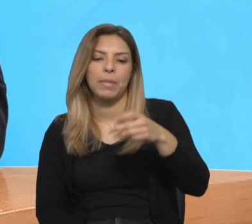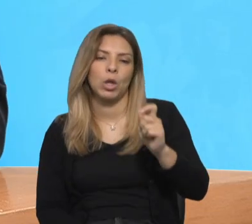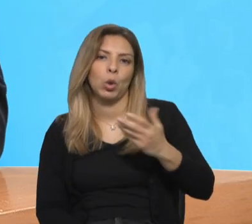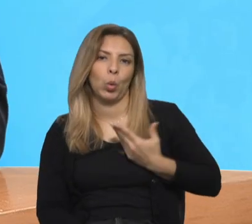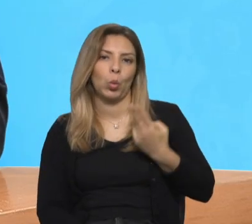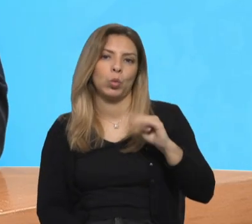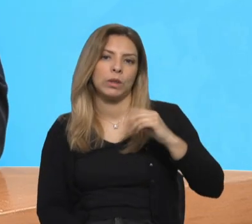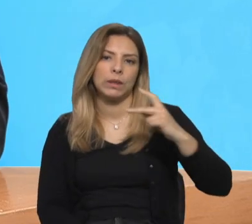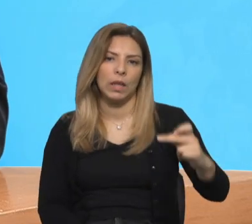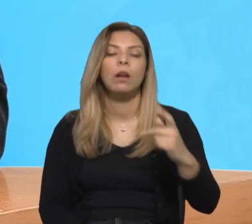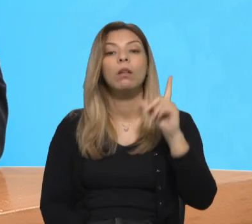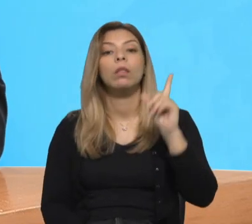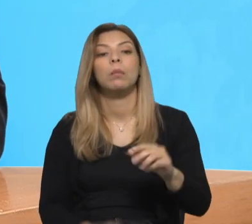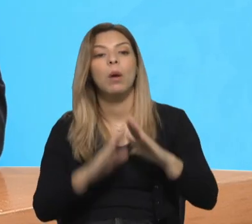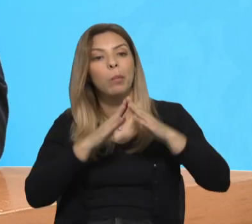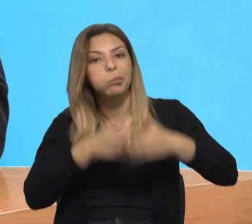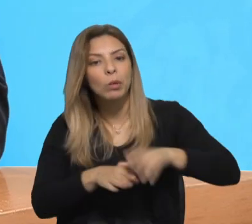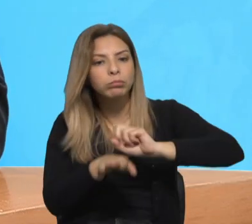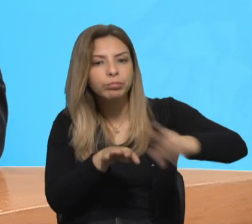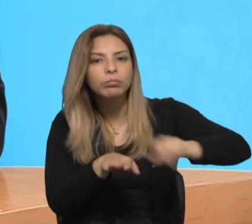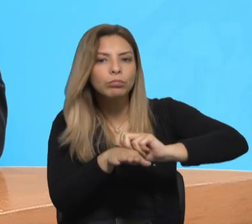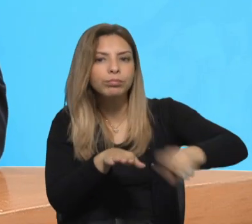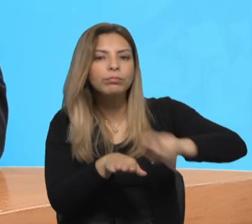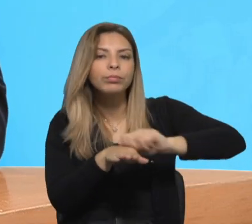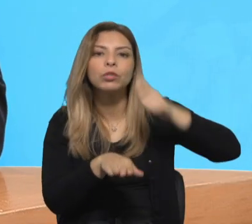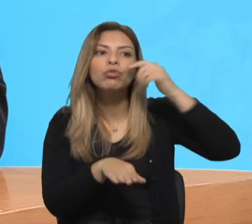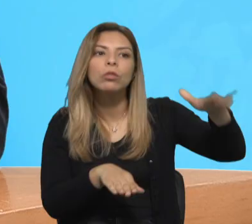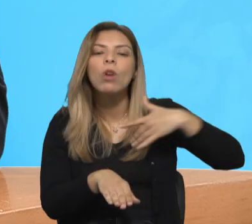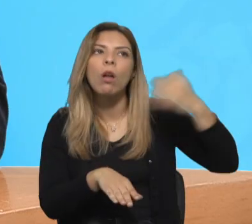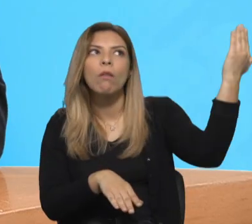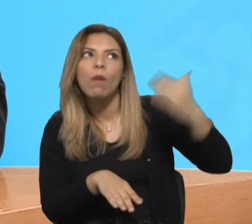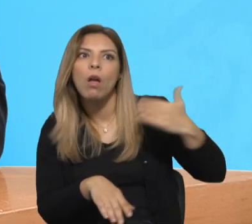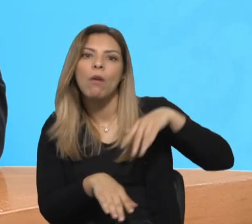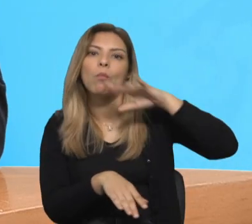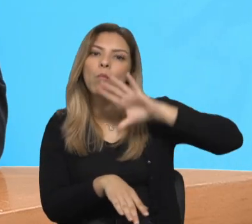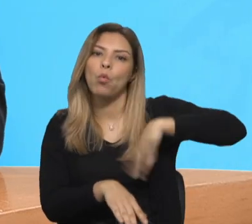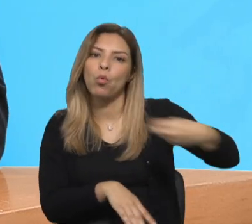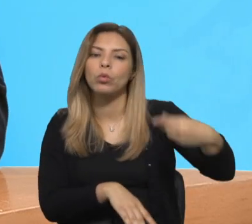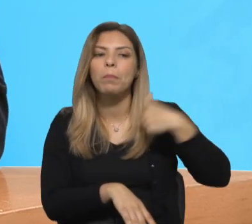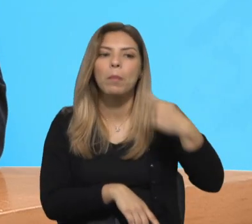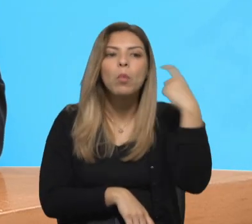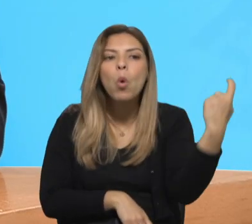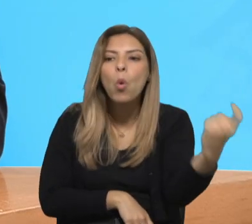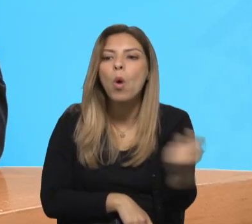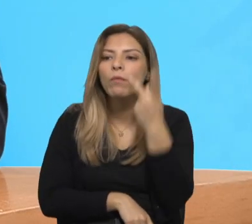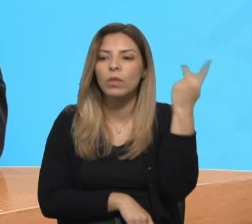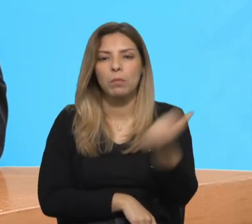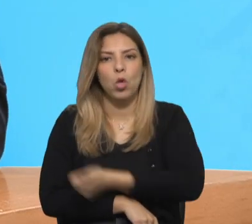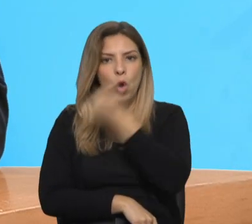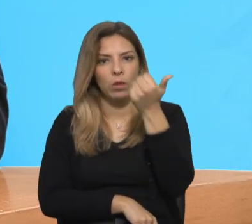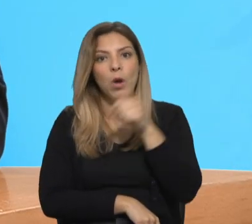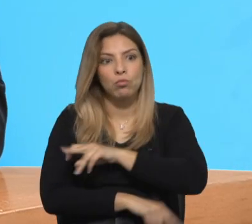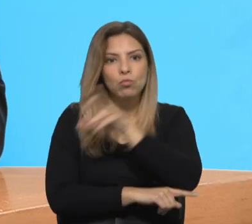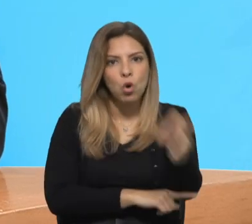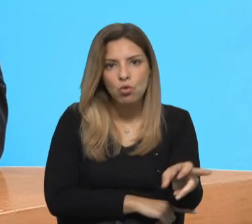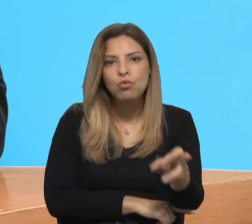onde desembarcavam mais imigrantes vindos de todo o mundo à procura de uma vida melhor. E têm o direito, porque o